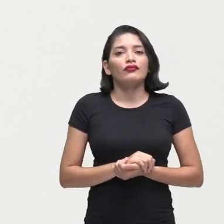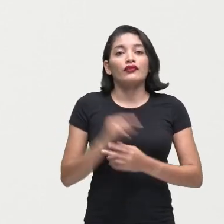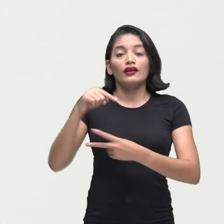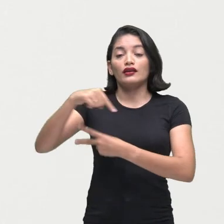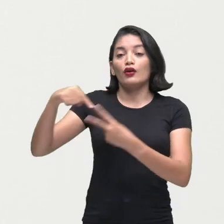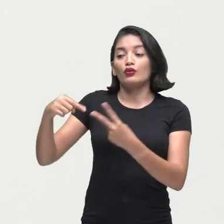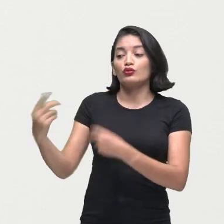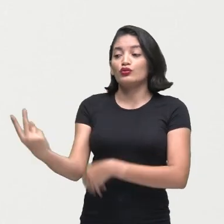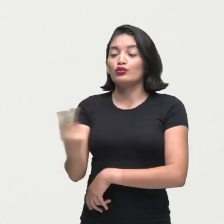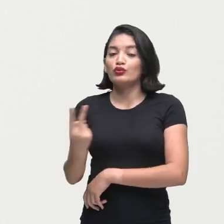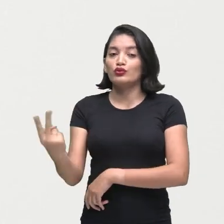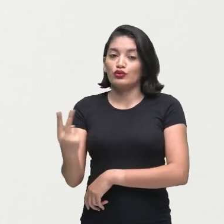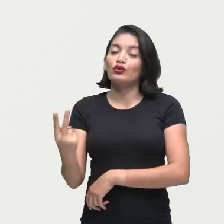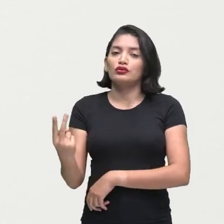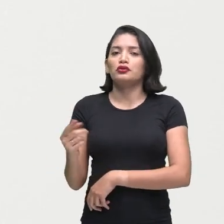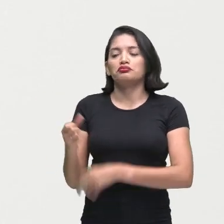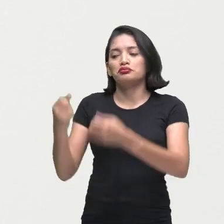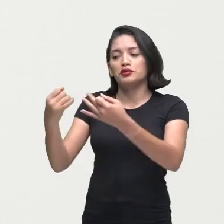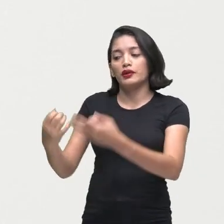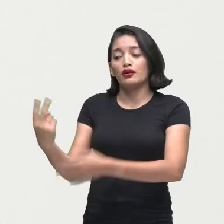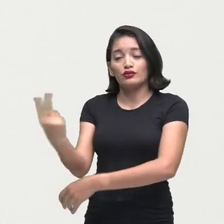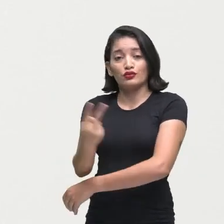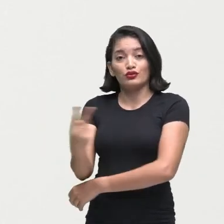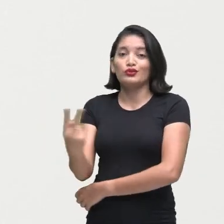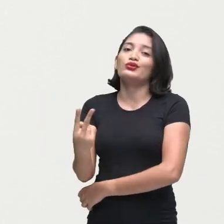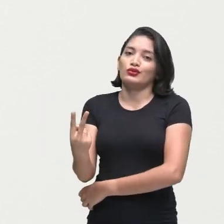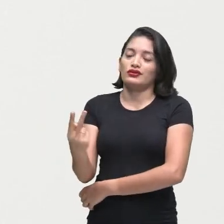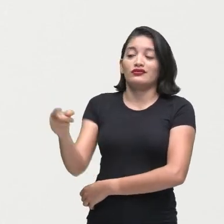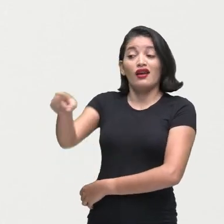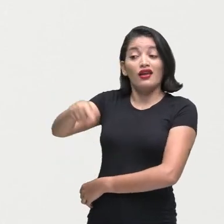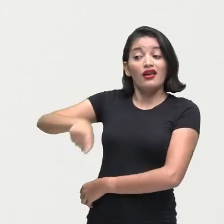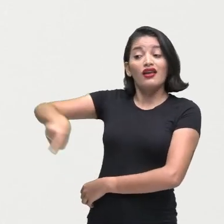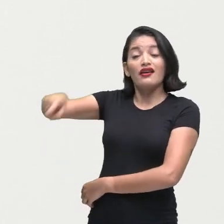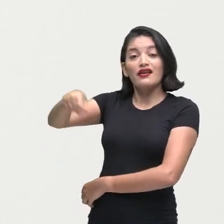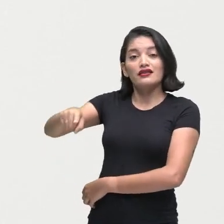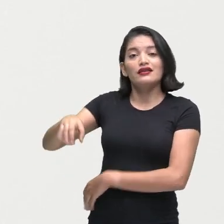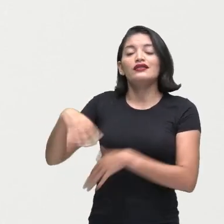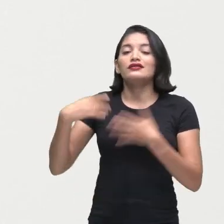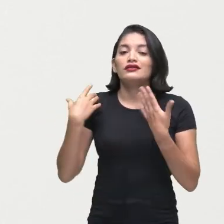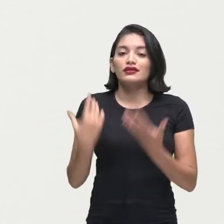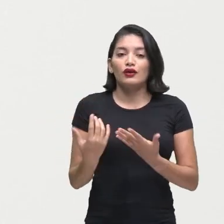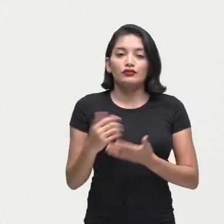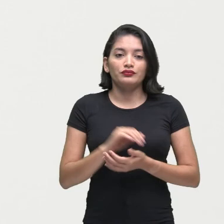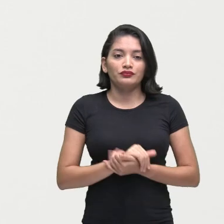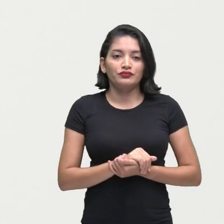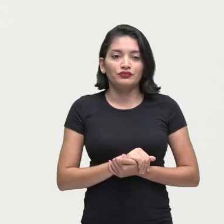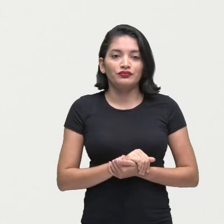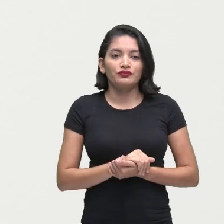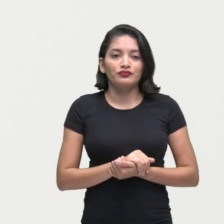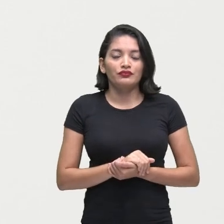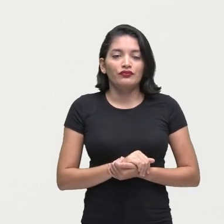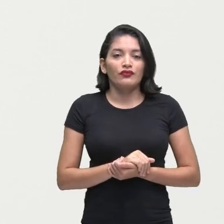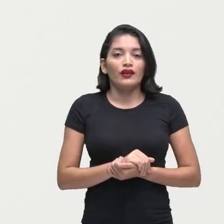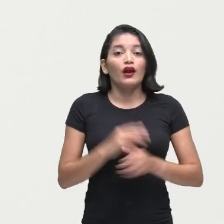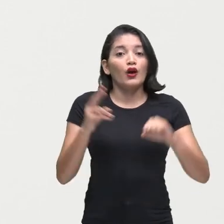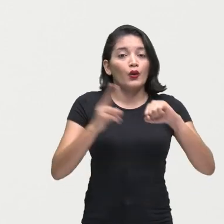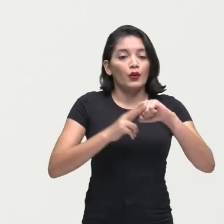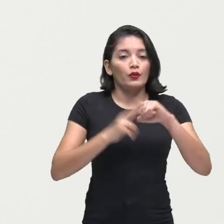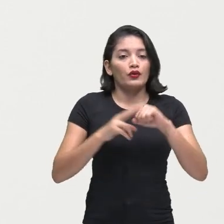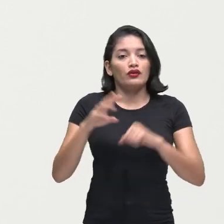Jonas eu estou falando da Carol e do Jonas eu estou falando dele então seria dizendo é isso pronome